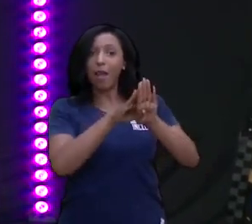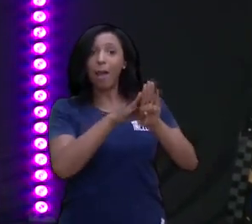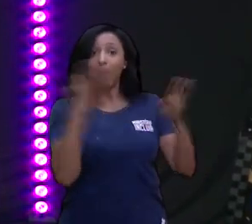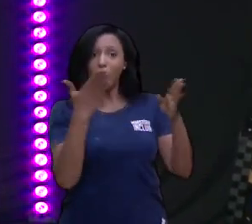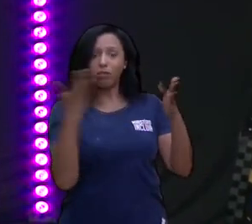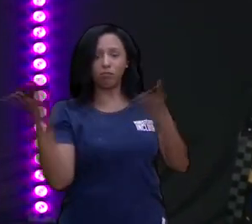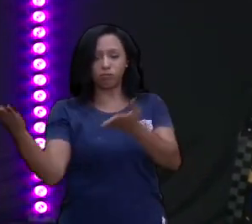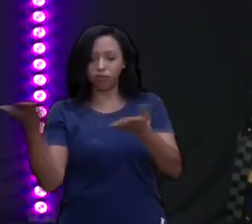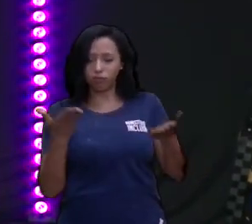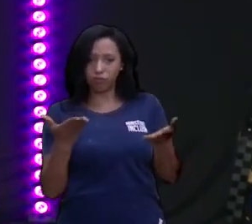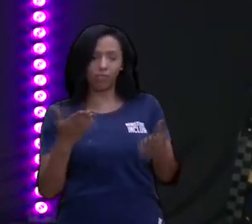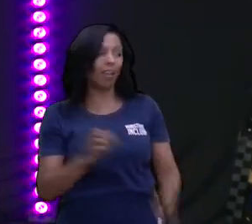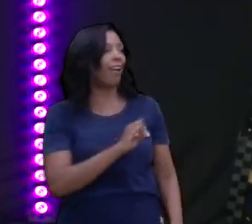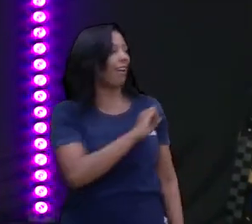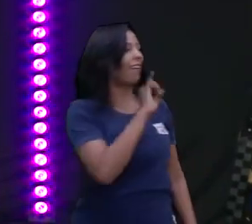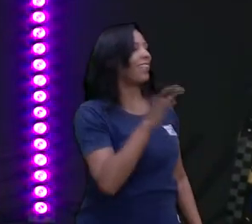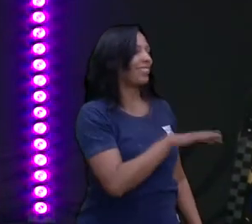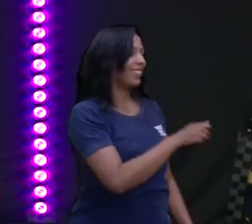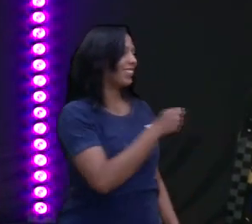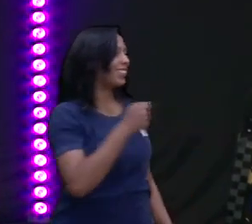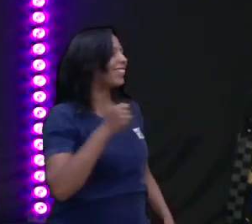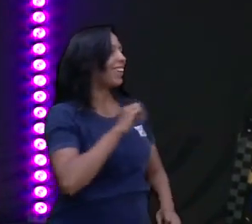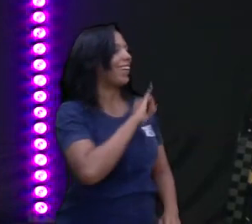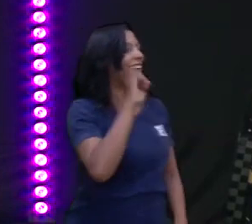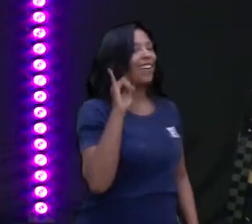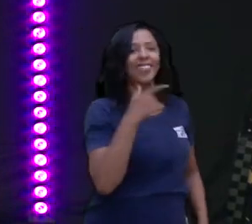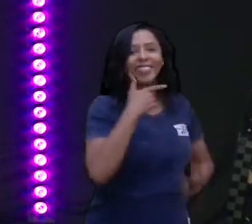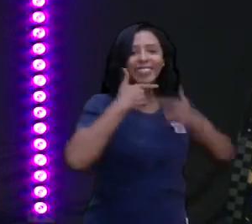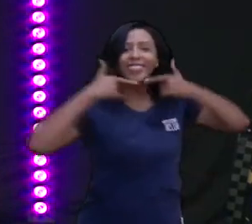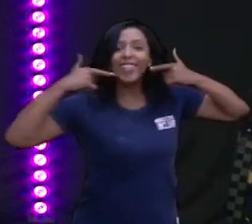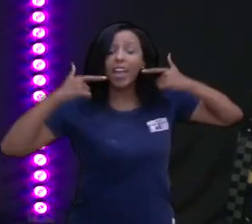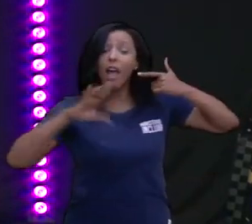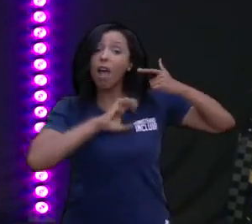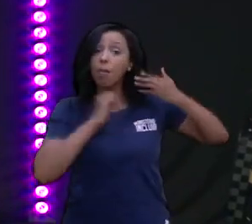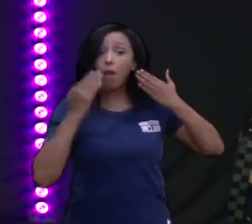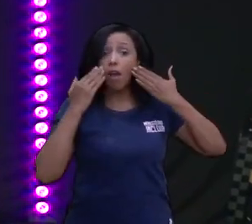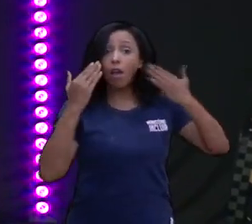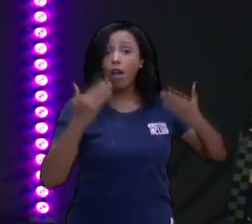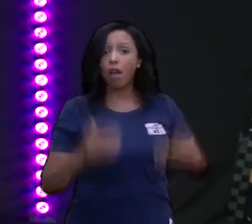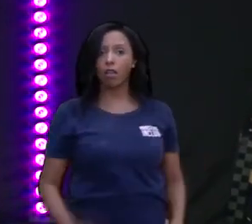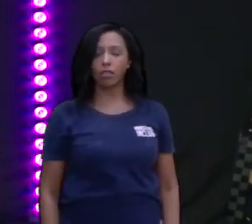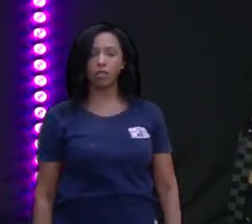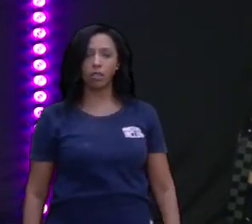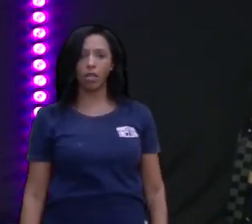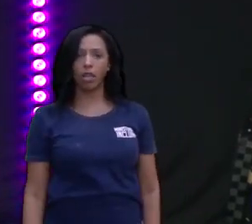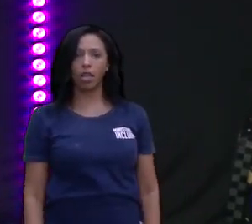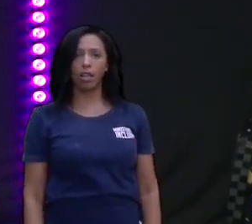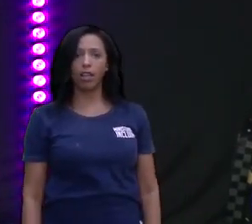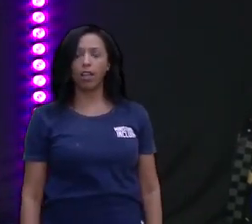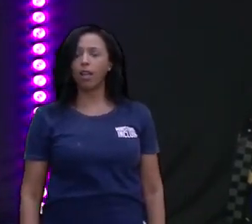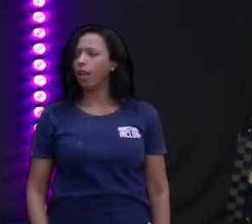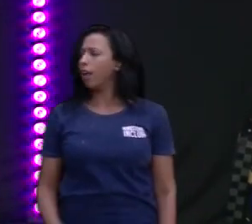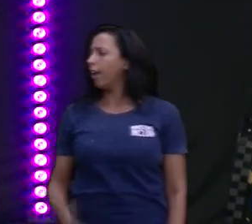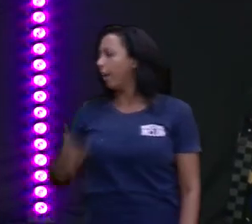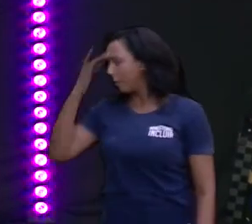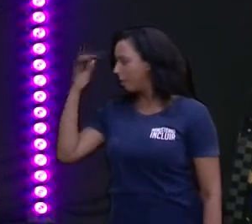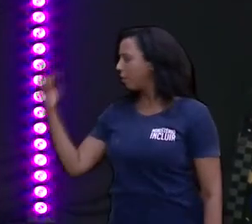receberam com carinho com amor rapaz e nem parecia que eu tinha aprontado que eu aprontei eu me senti tão